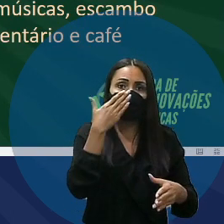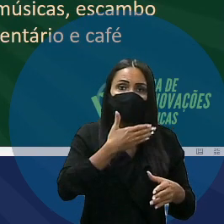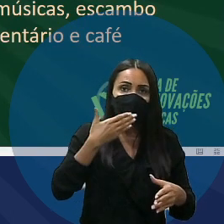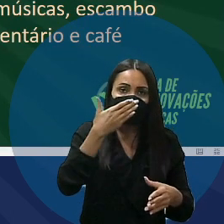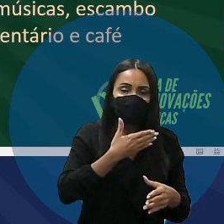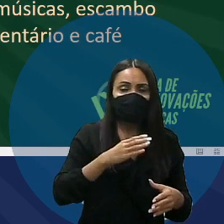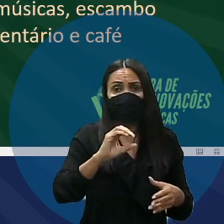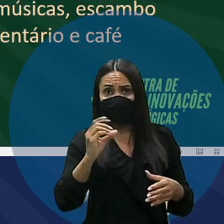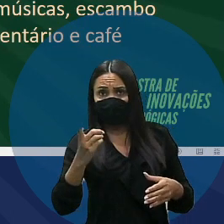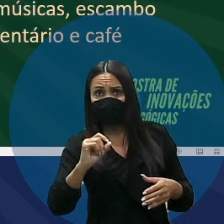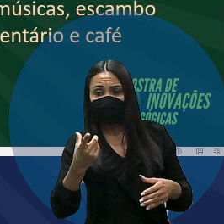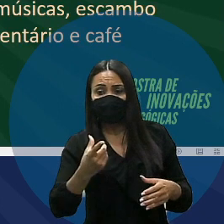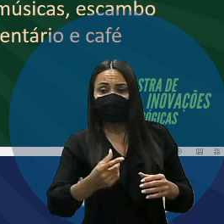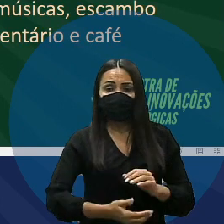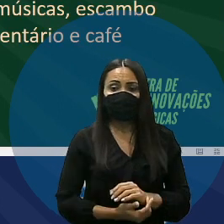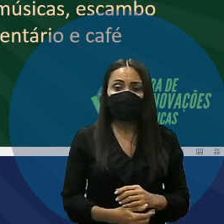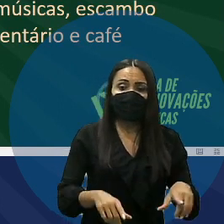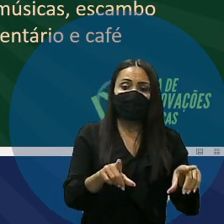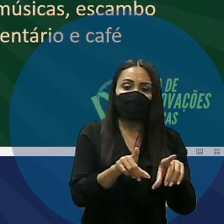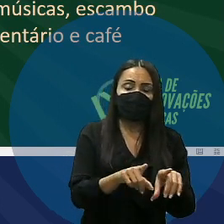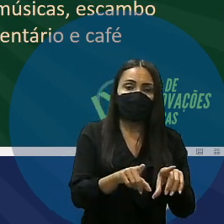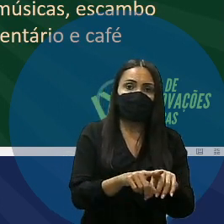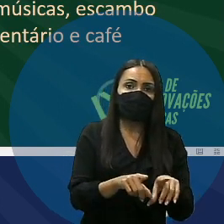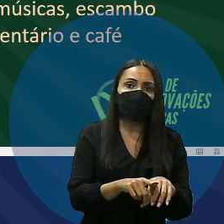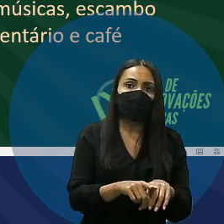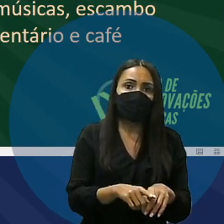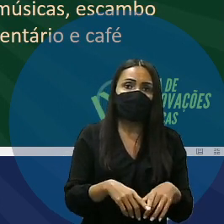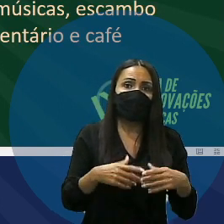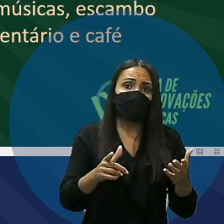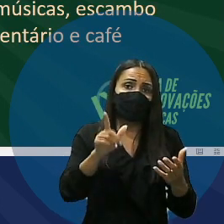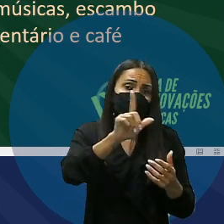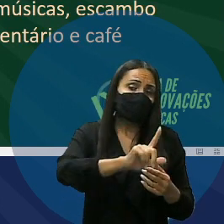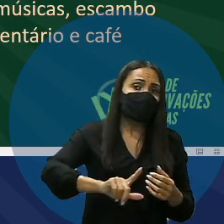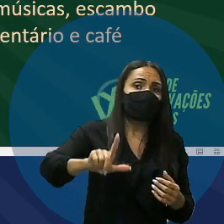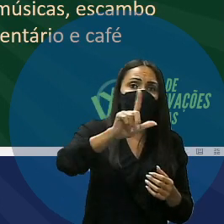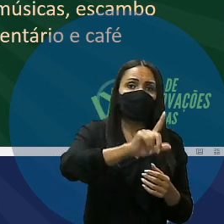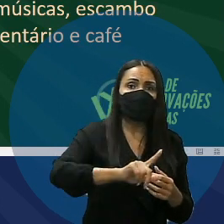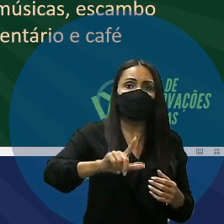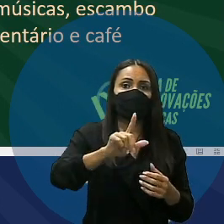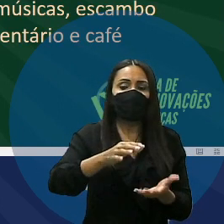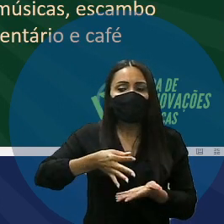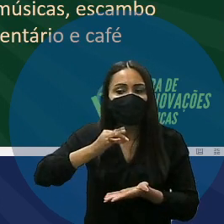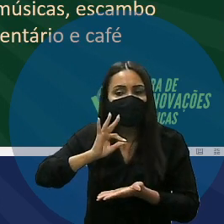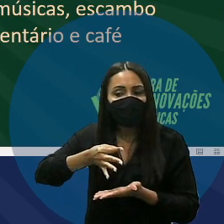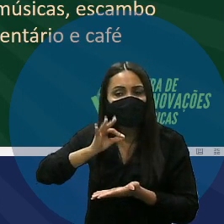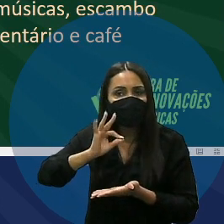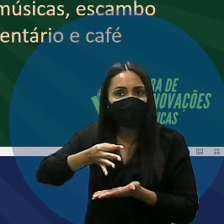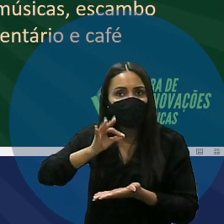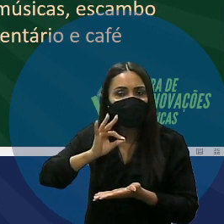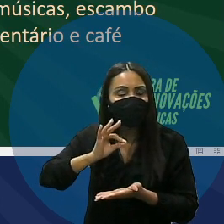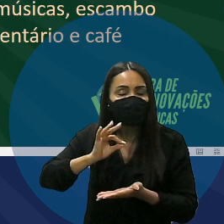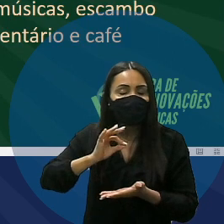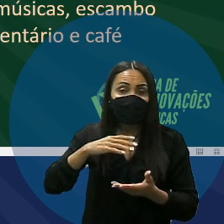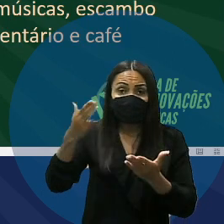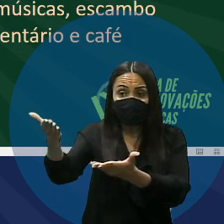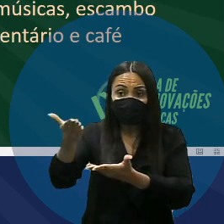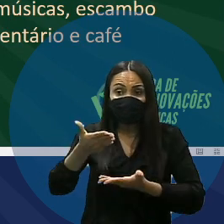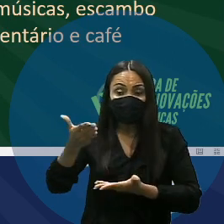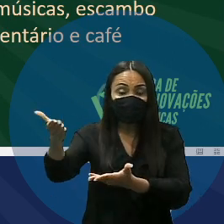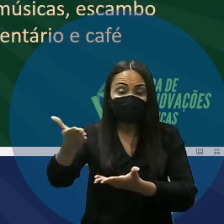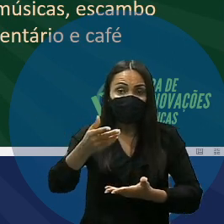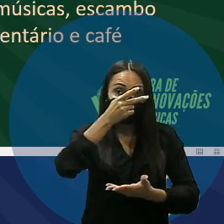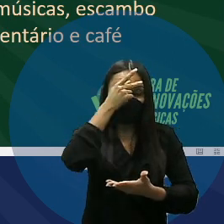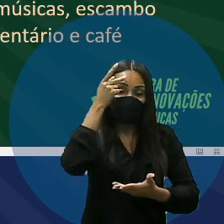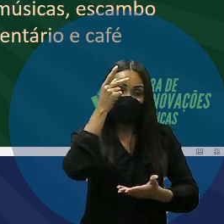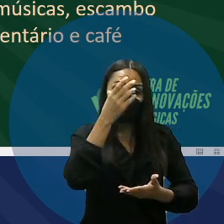vai ver. E também um café literário, onde a gente convidou um escritor, e